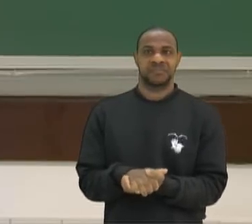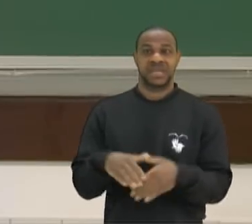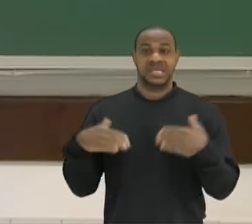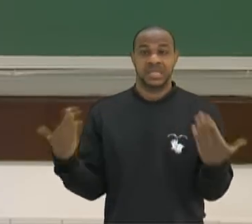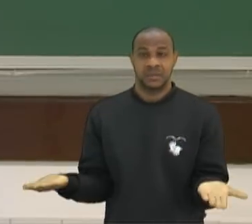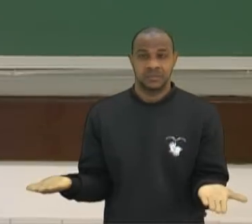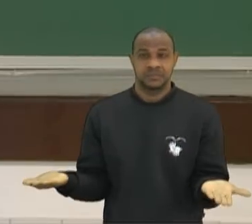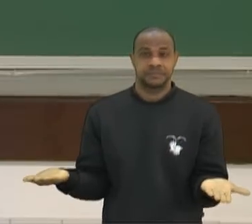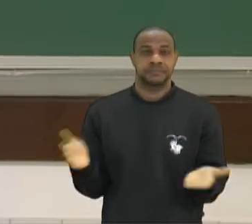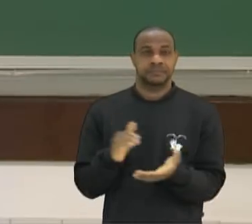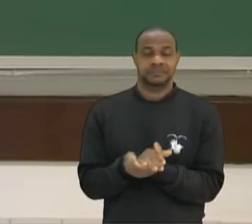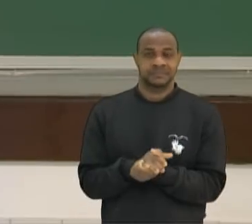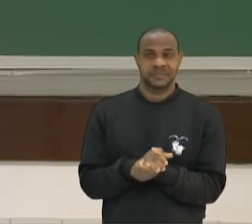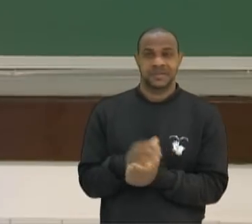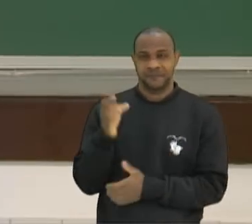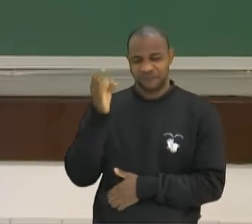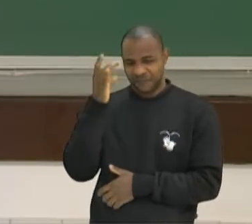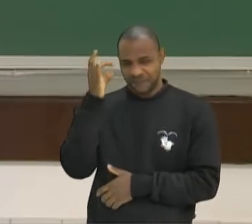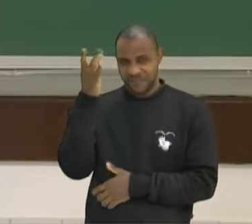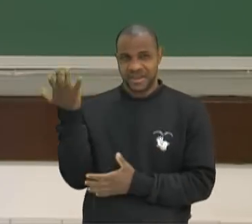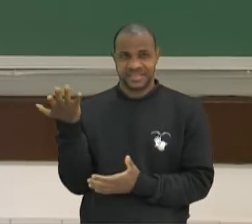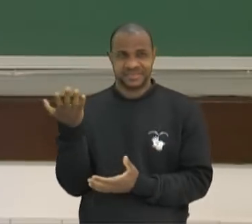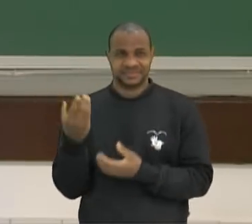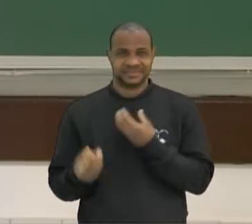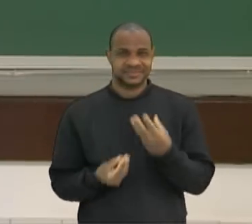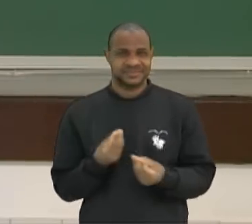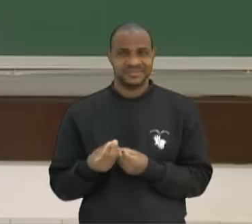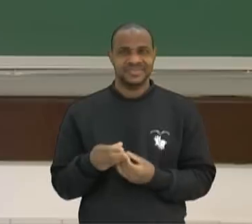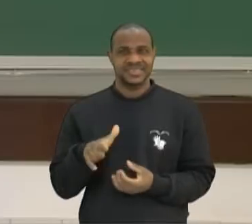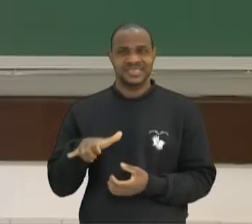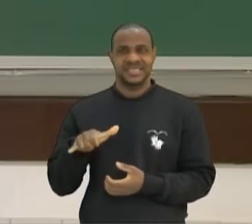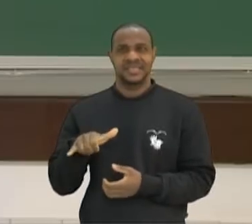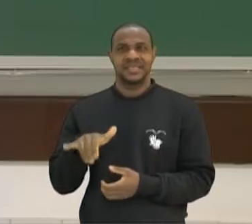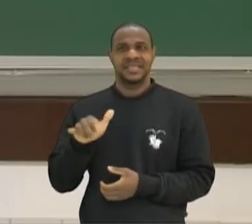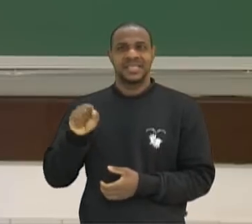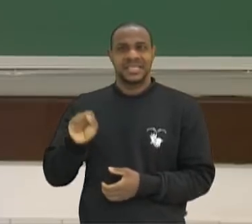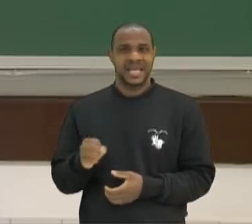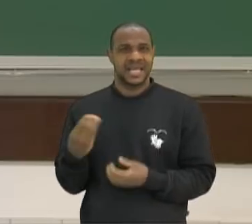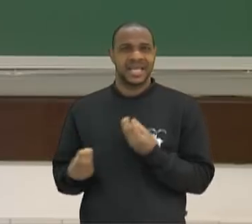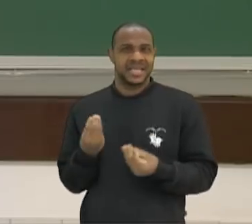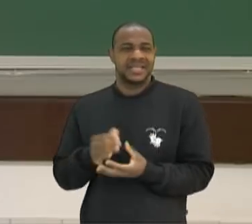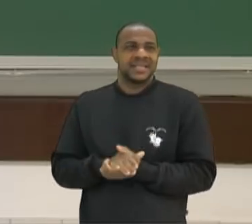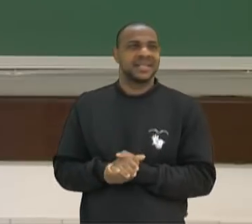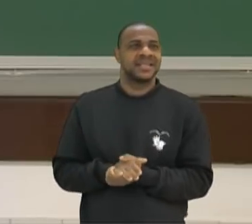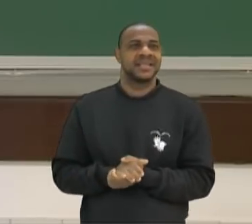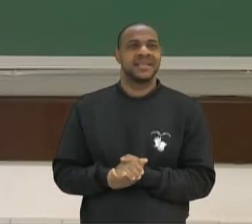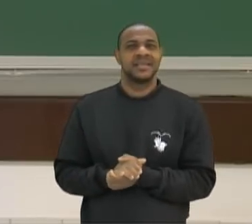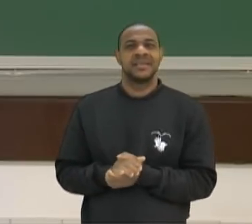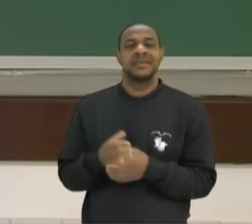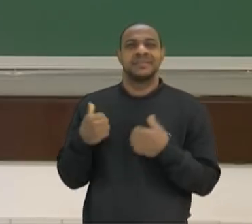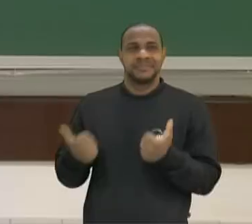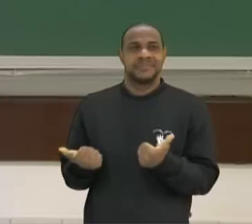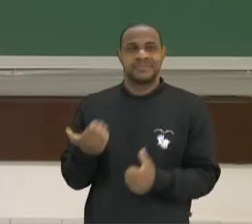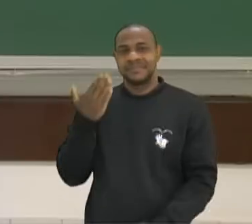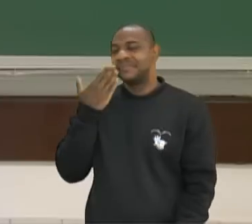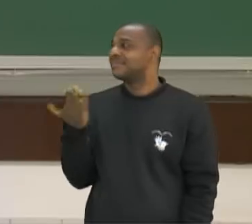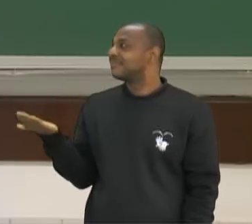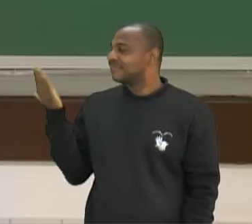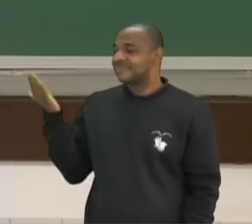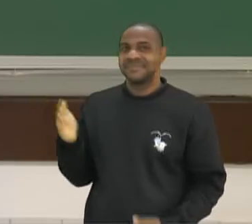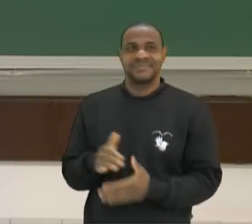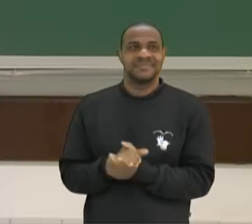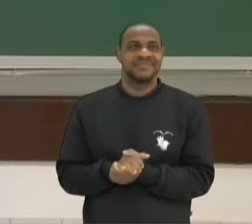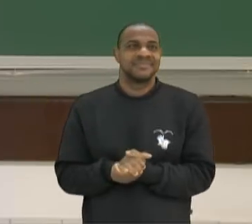Então, galerinha, foi fácil? Yes, teacher, it was so easy. Very good. So,